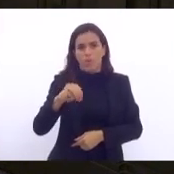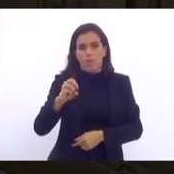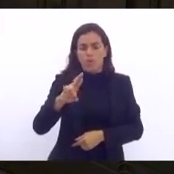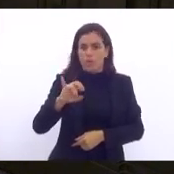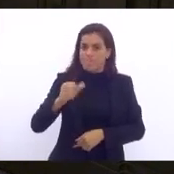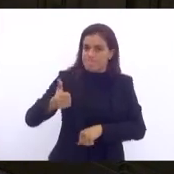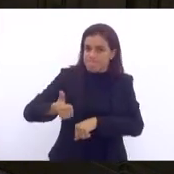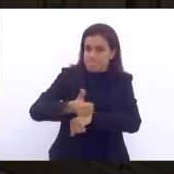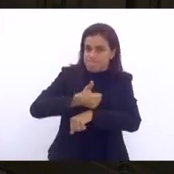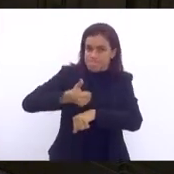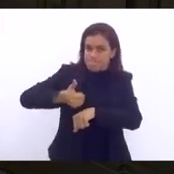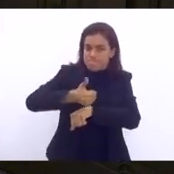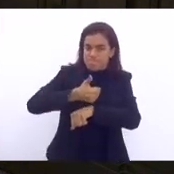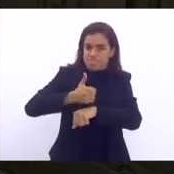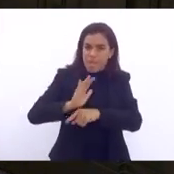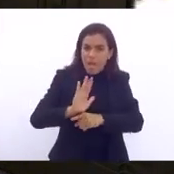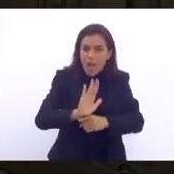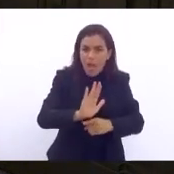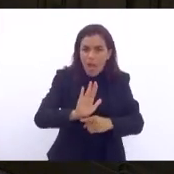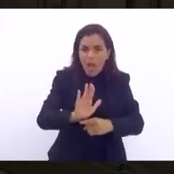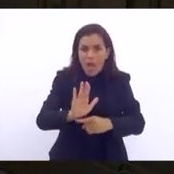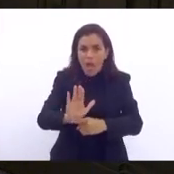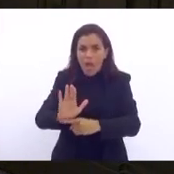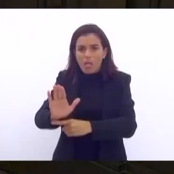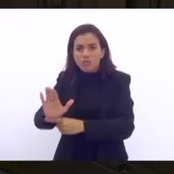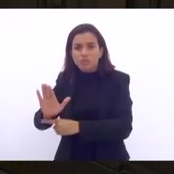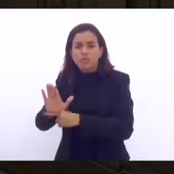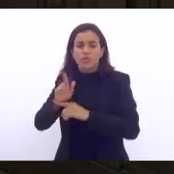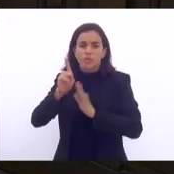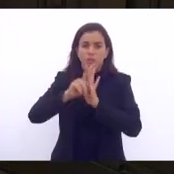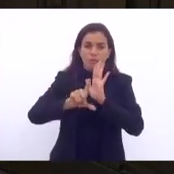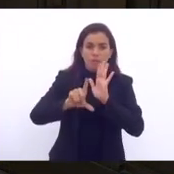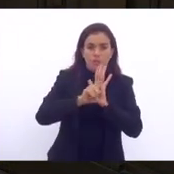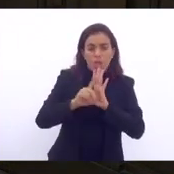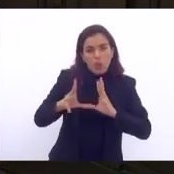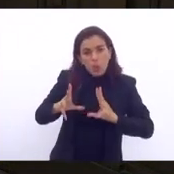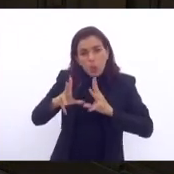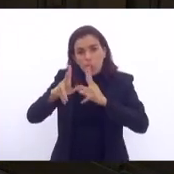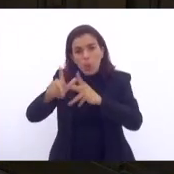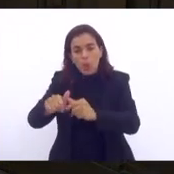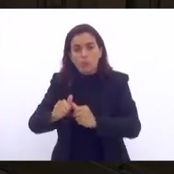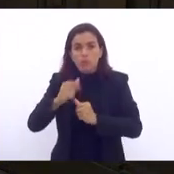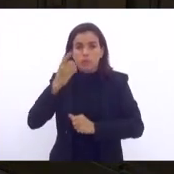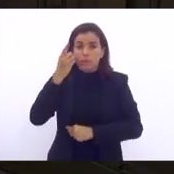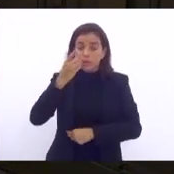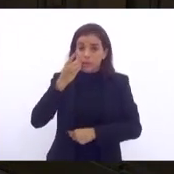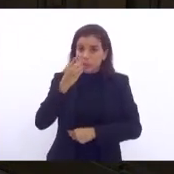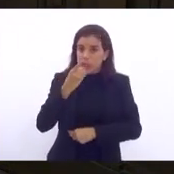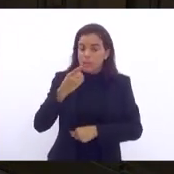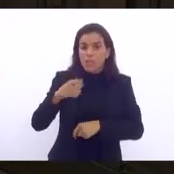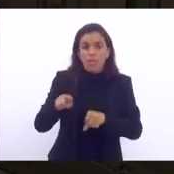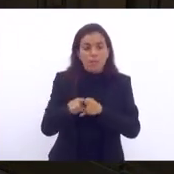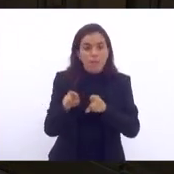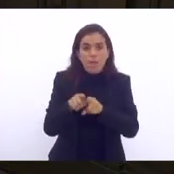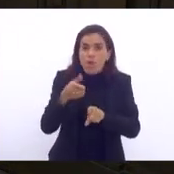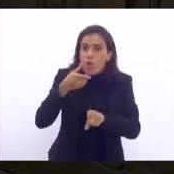ajudando todos os projetos e todos os deputados. E uma produtividade, ontem foi feito um balanço, mais de